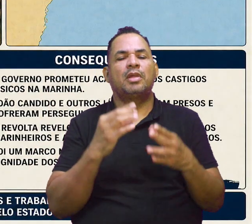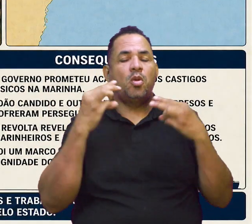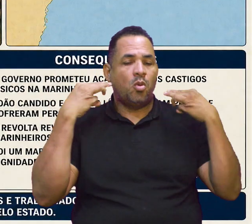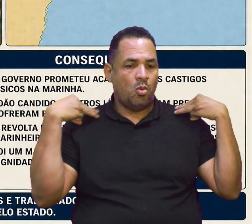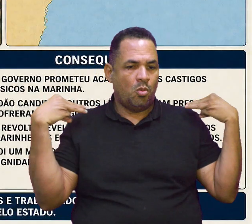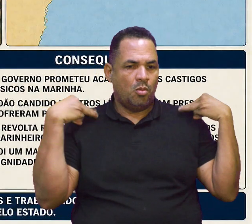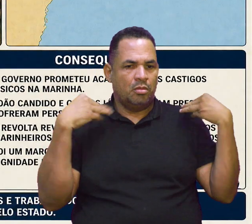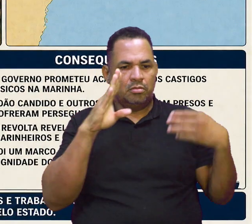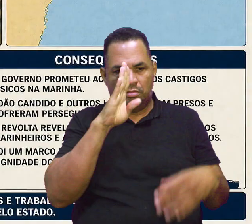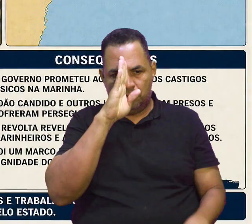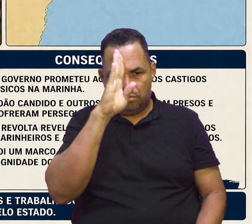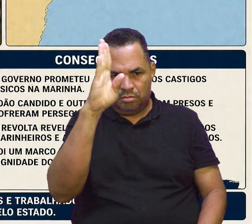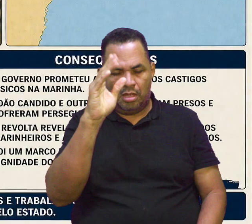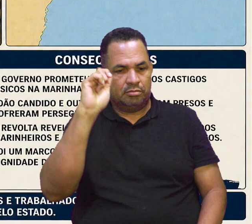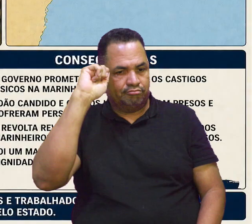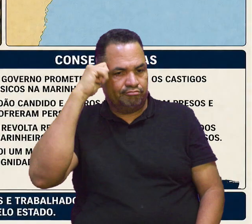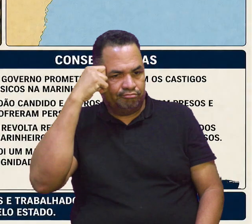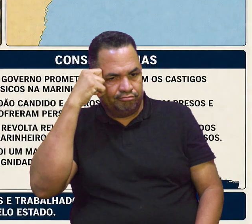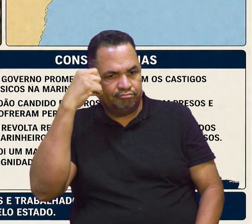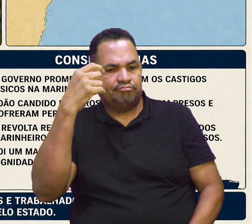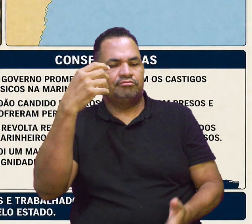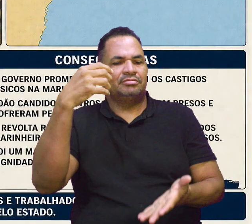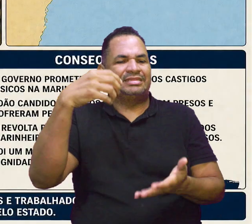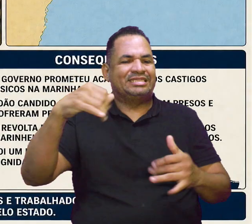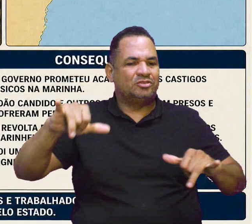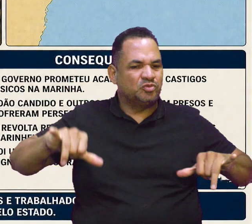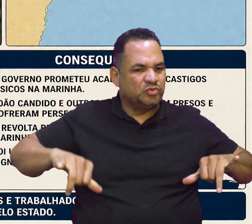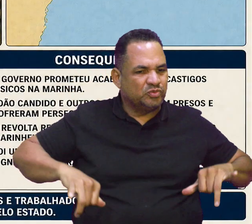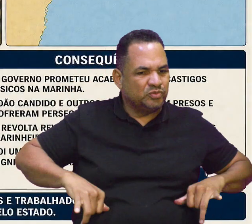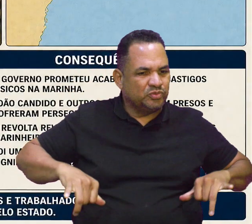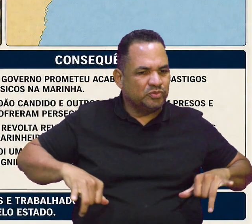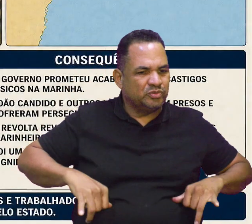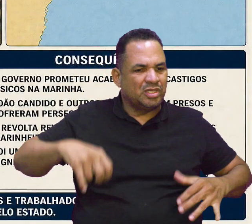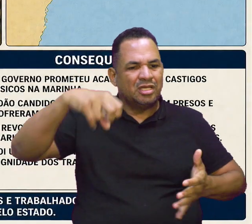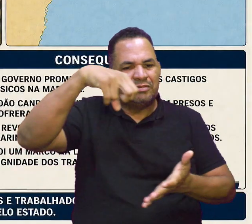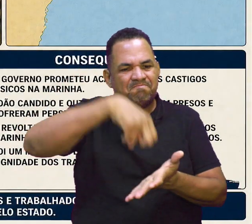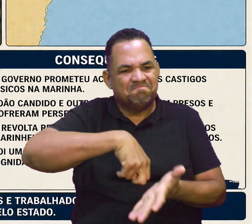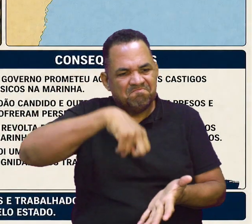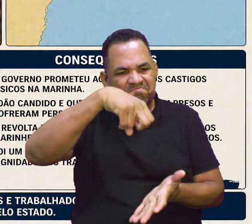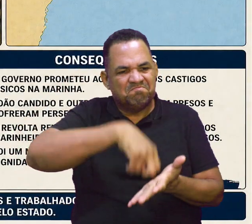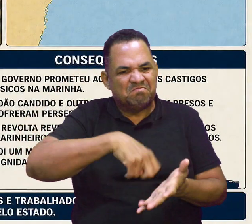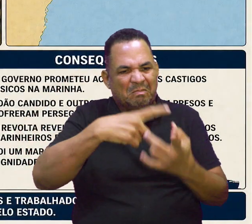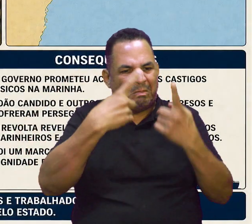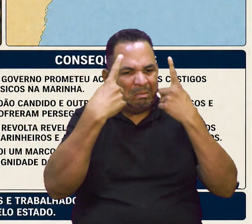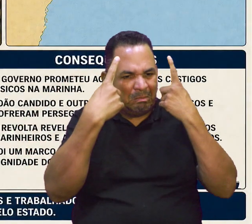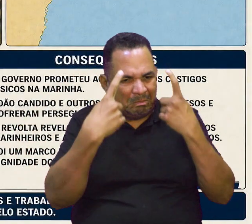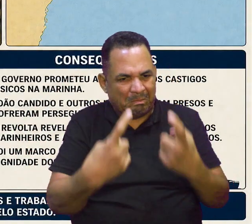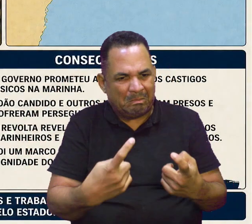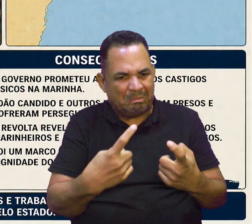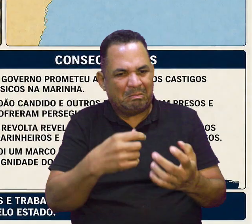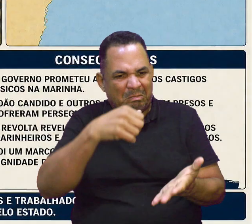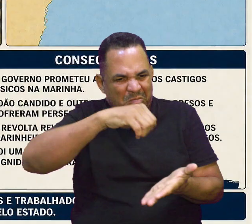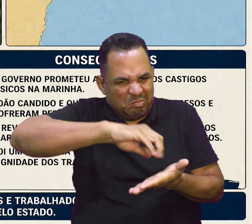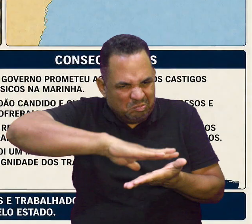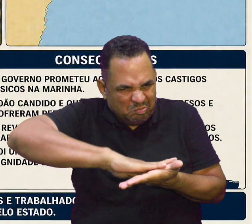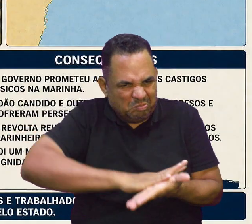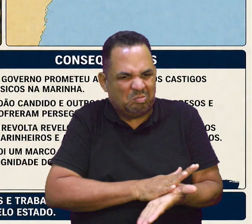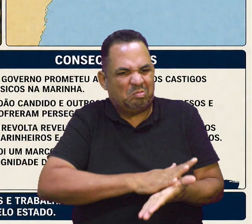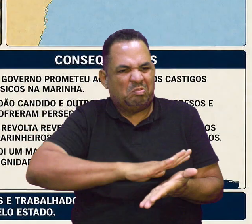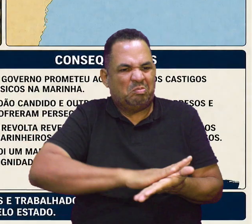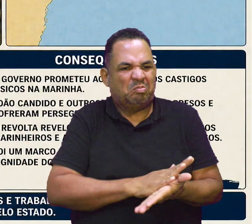principalmente negros, sofriam castigos físicos de forma violenta e humilhante, como a aplicação